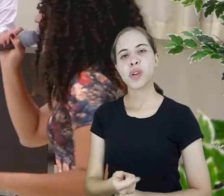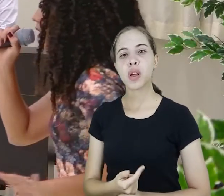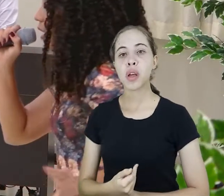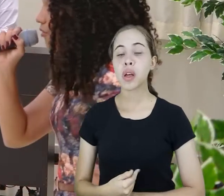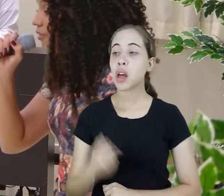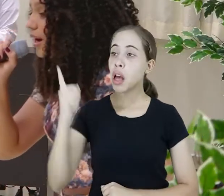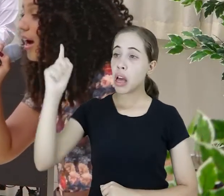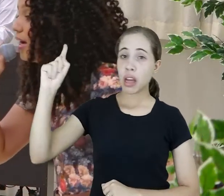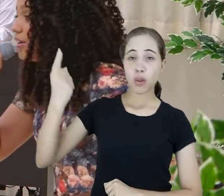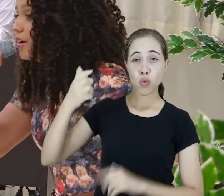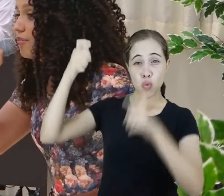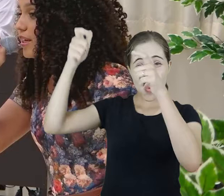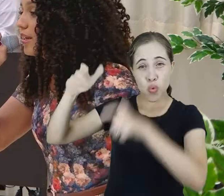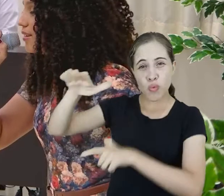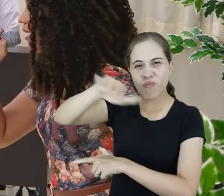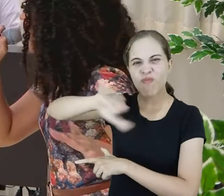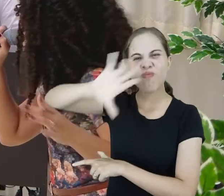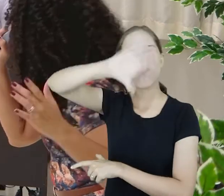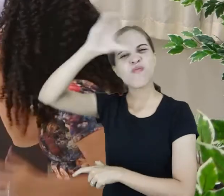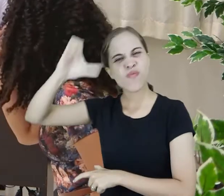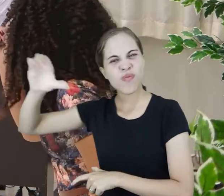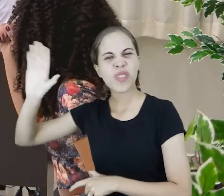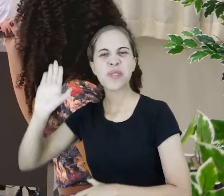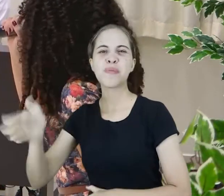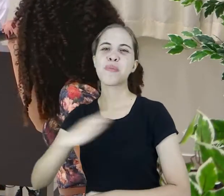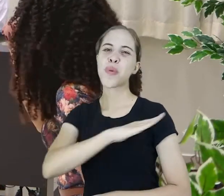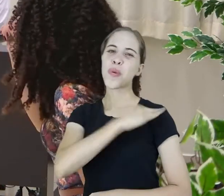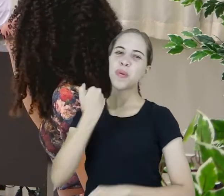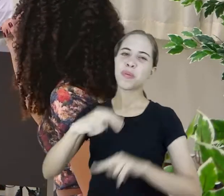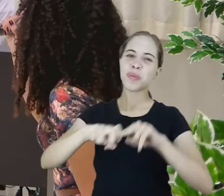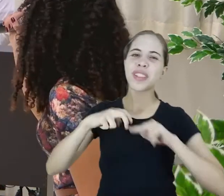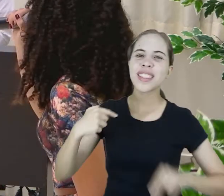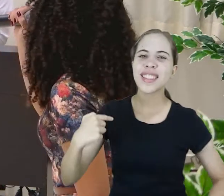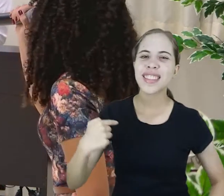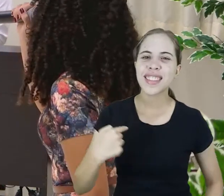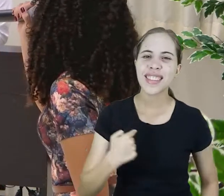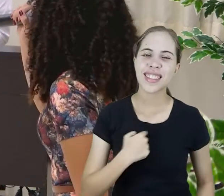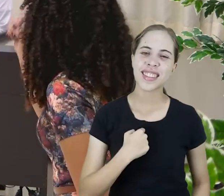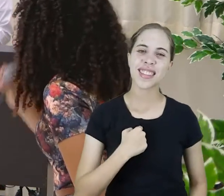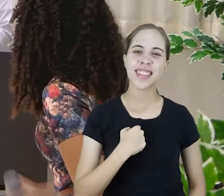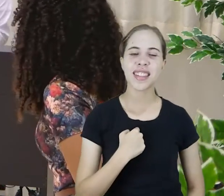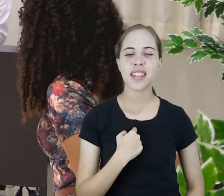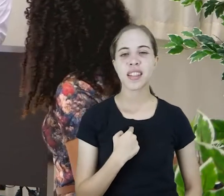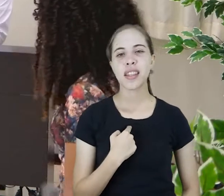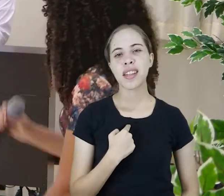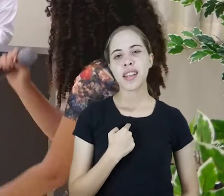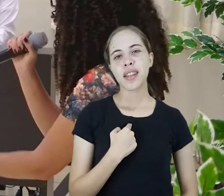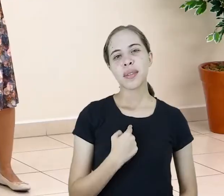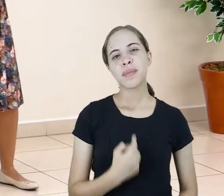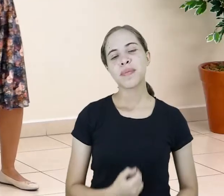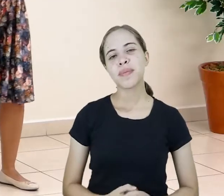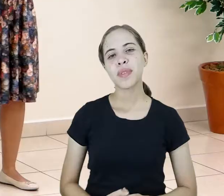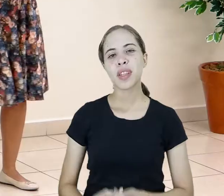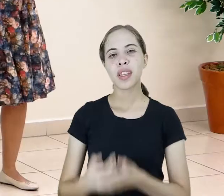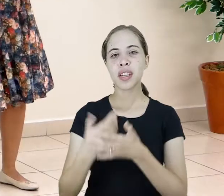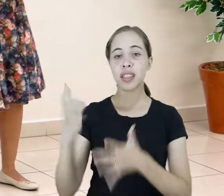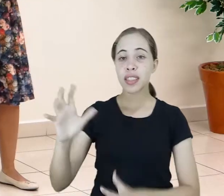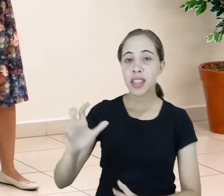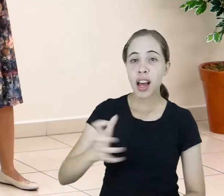E no Calvário a vida Ele deu por mim,